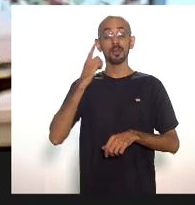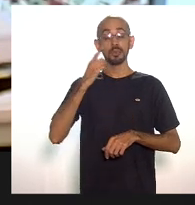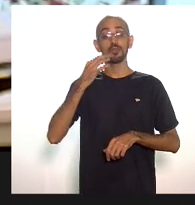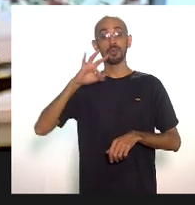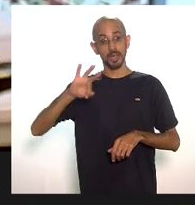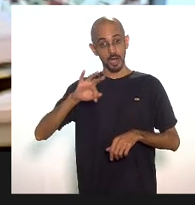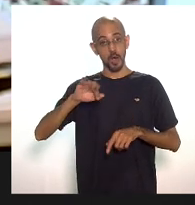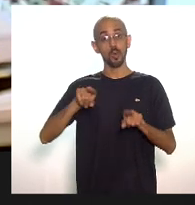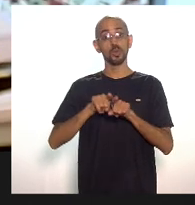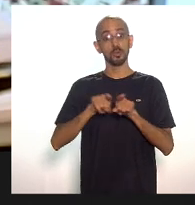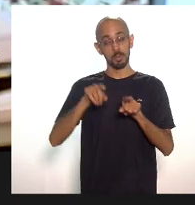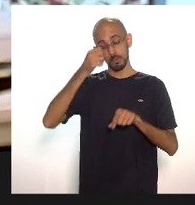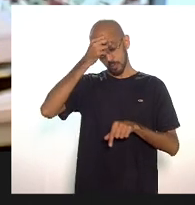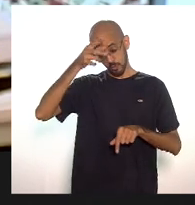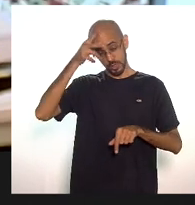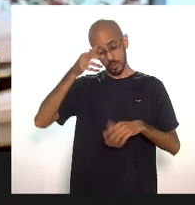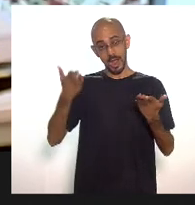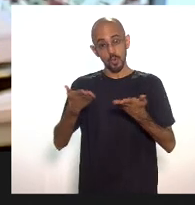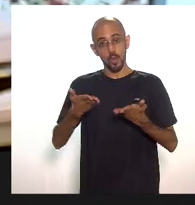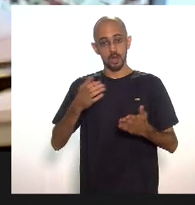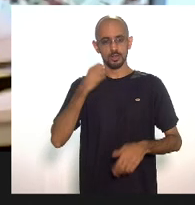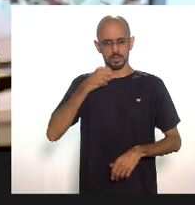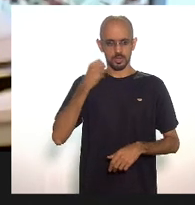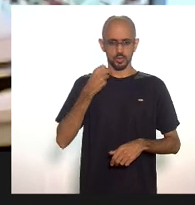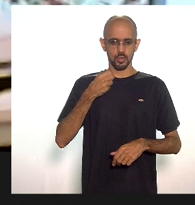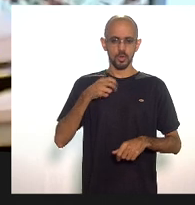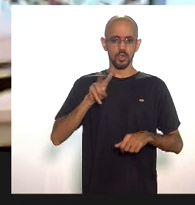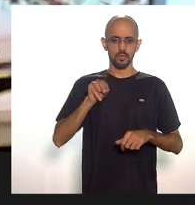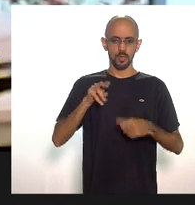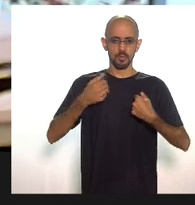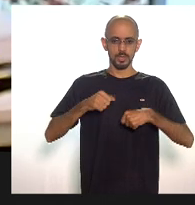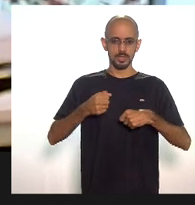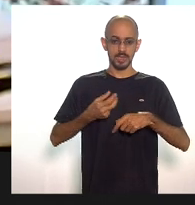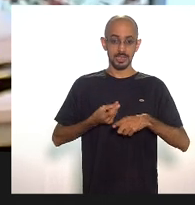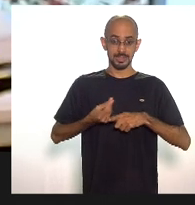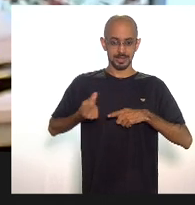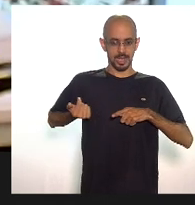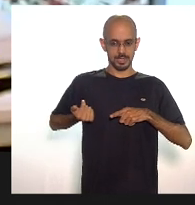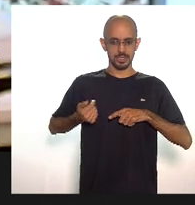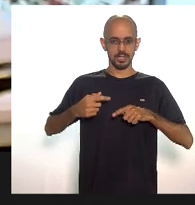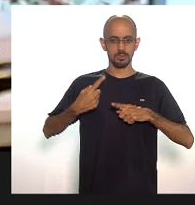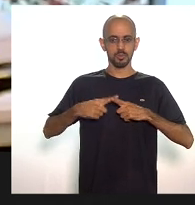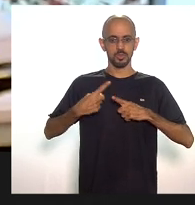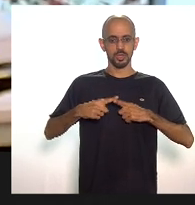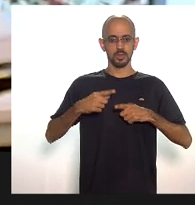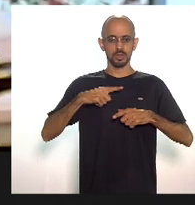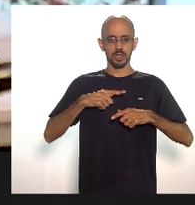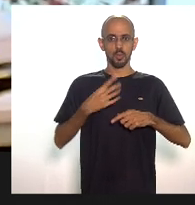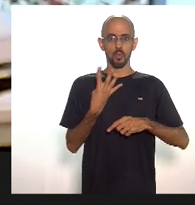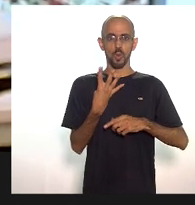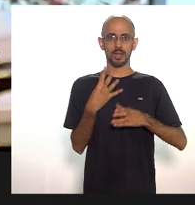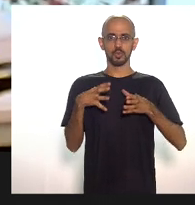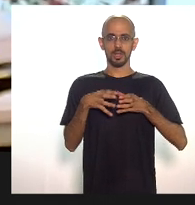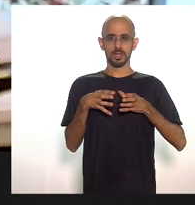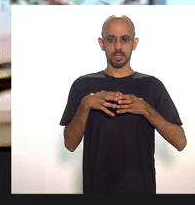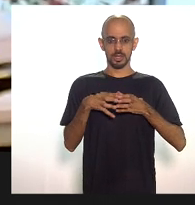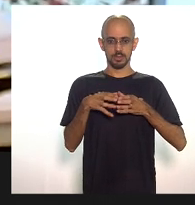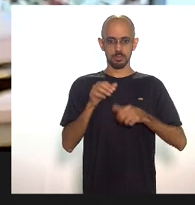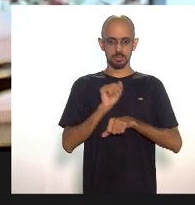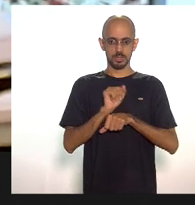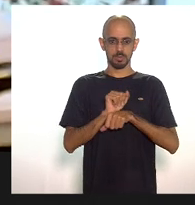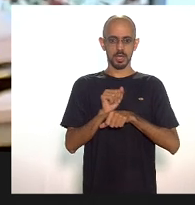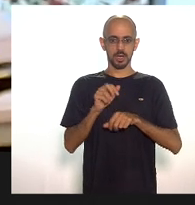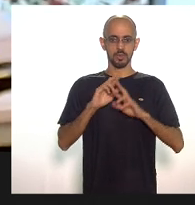eu vou ter que me retirar, porque estou com 4 minutos me esperando numa reunião virtual